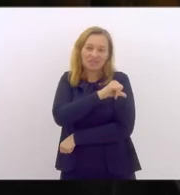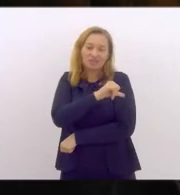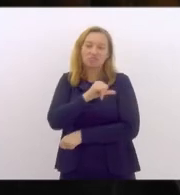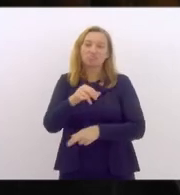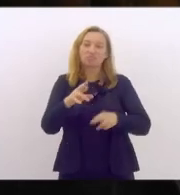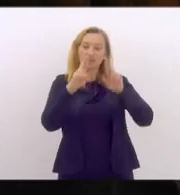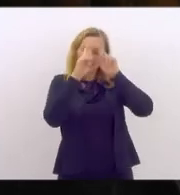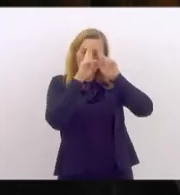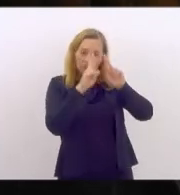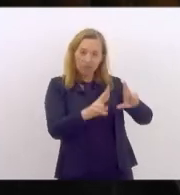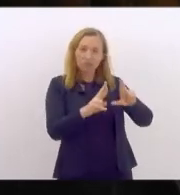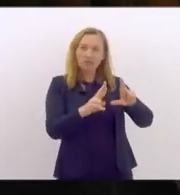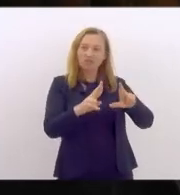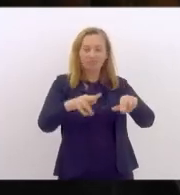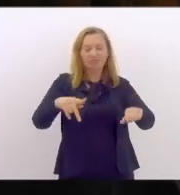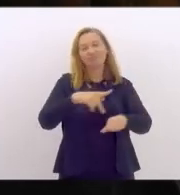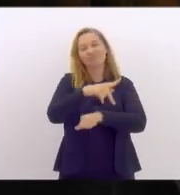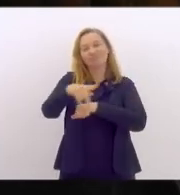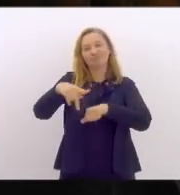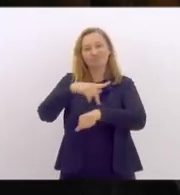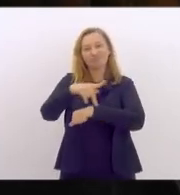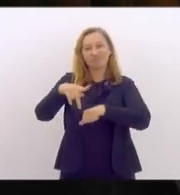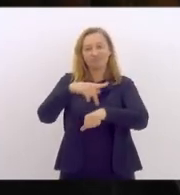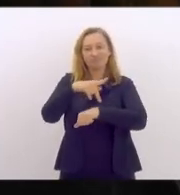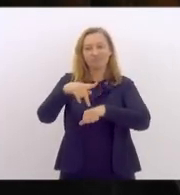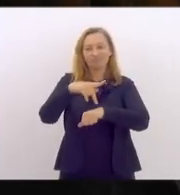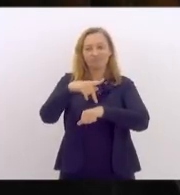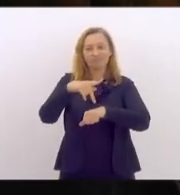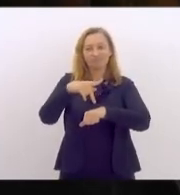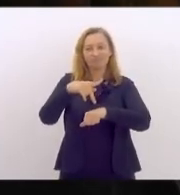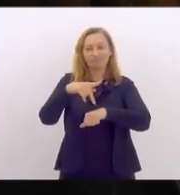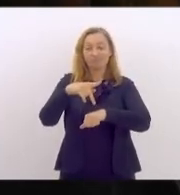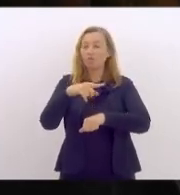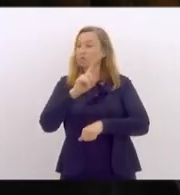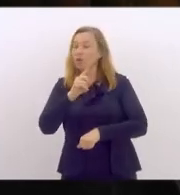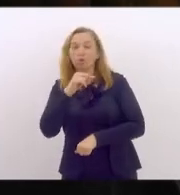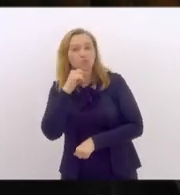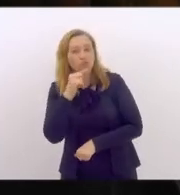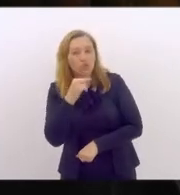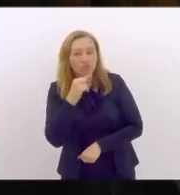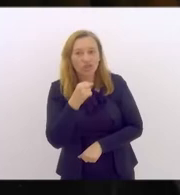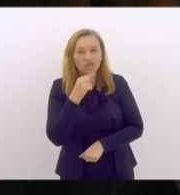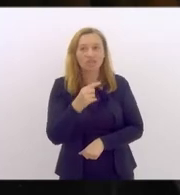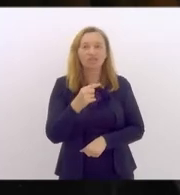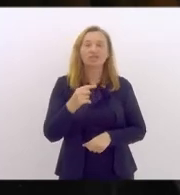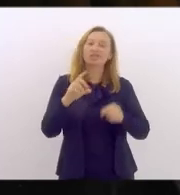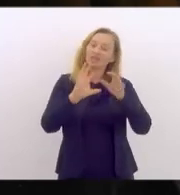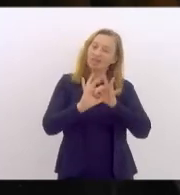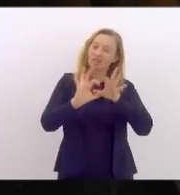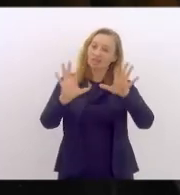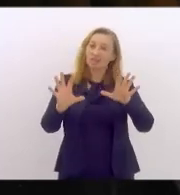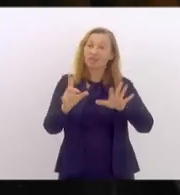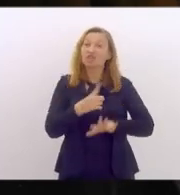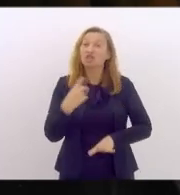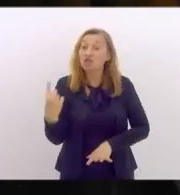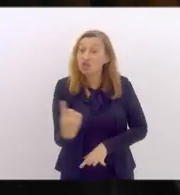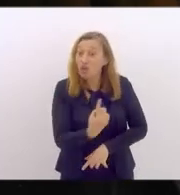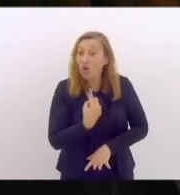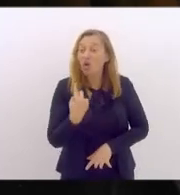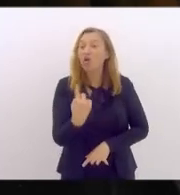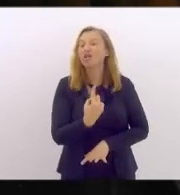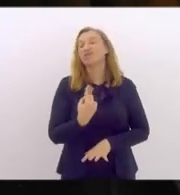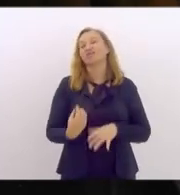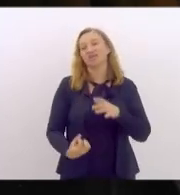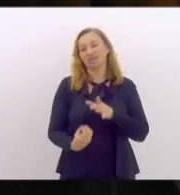respeitarmos esse país seus símbolos e não duvidarmos da Democracia que nós mesmos